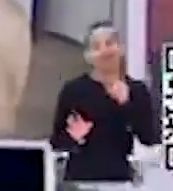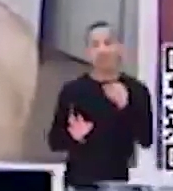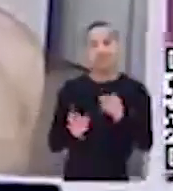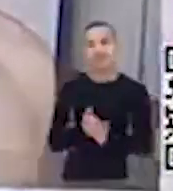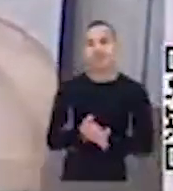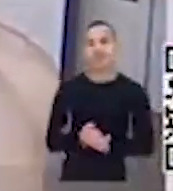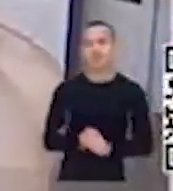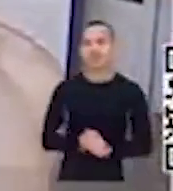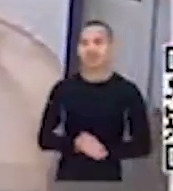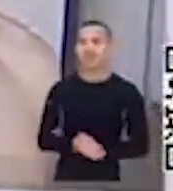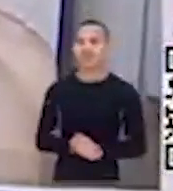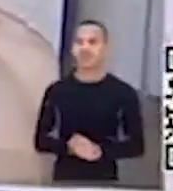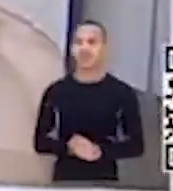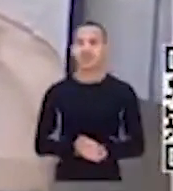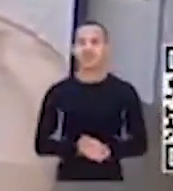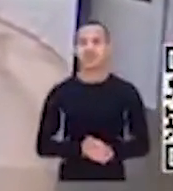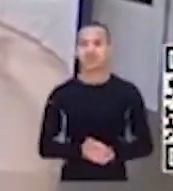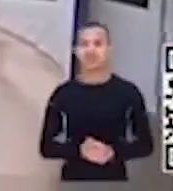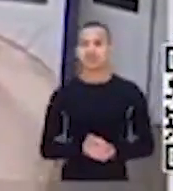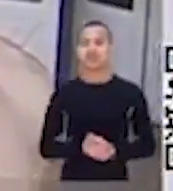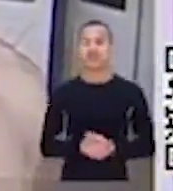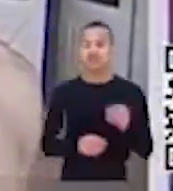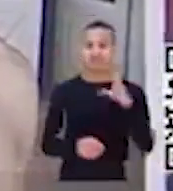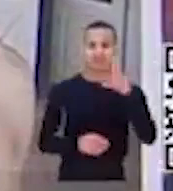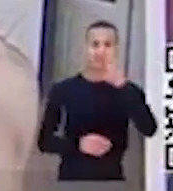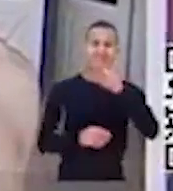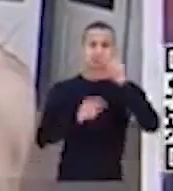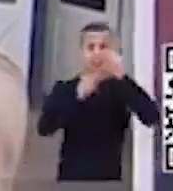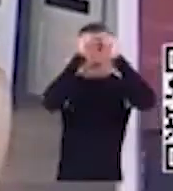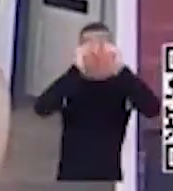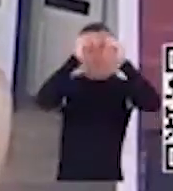Eu não sei por que o corintiano usa o boné pra trás.